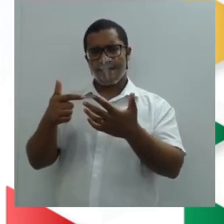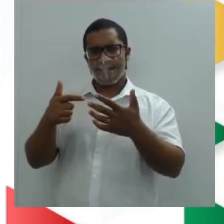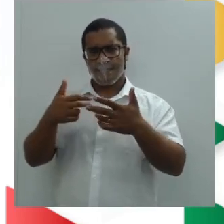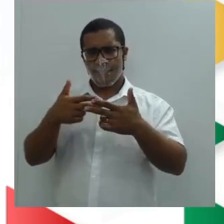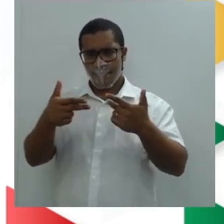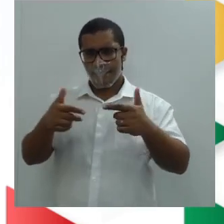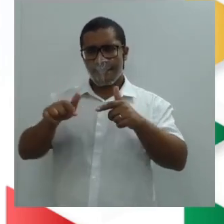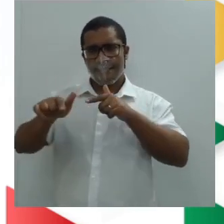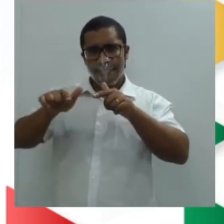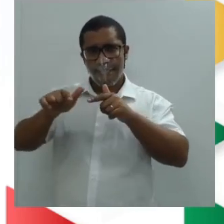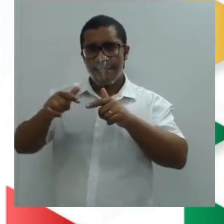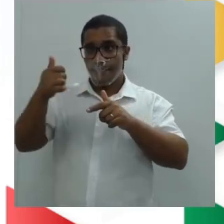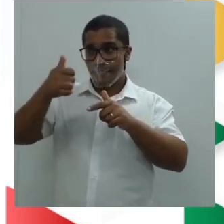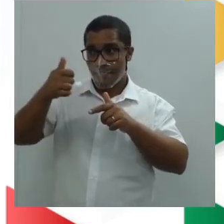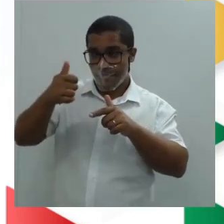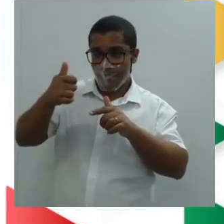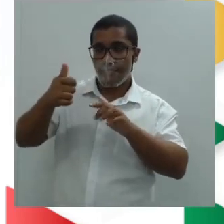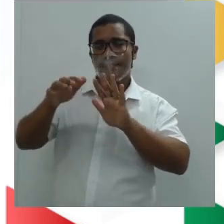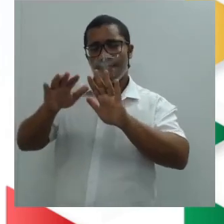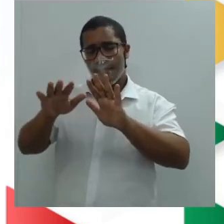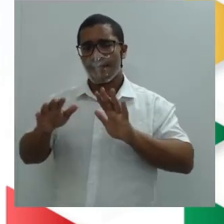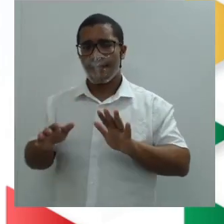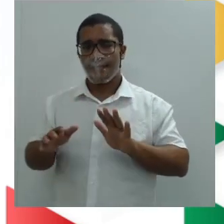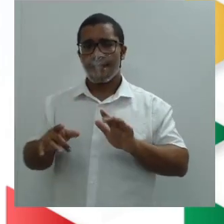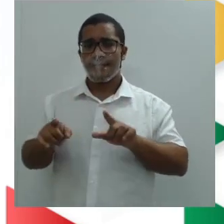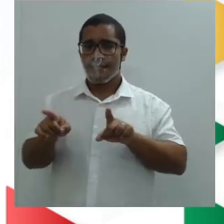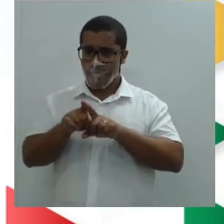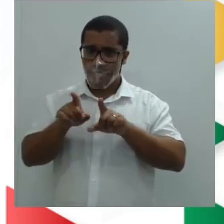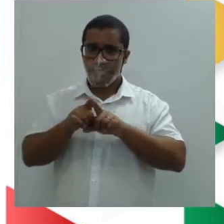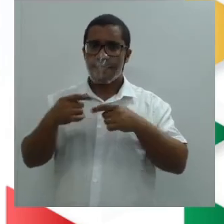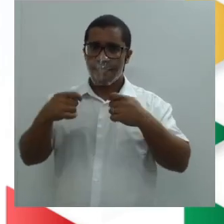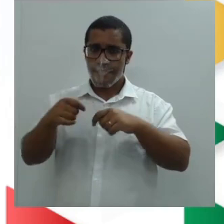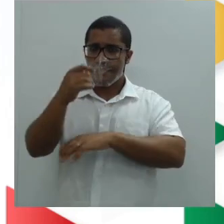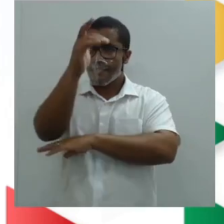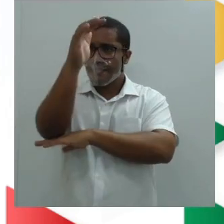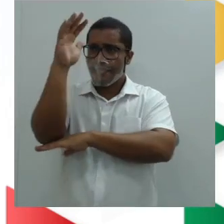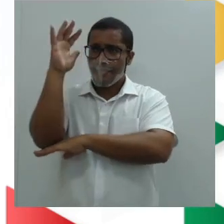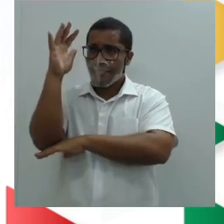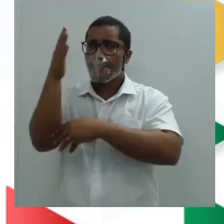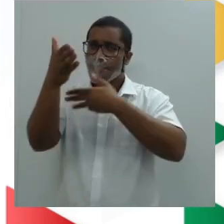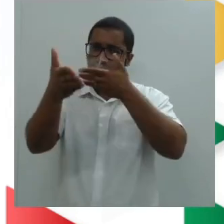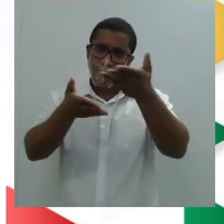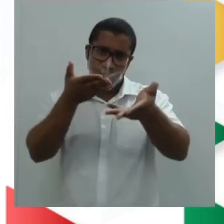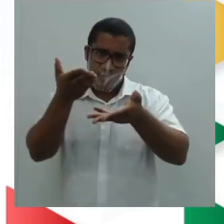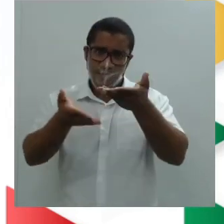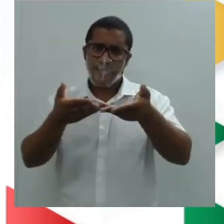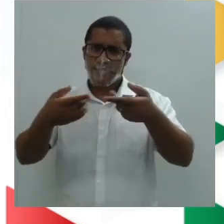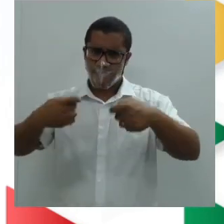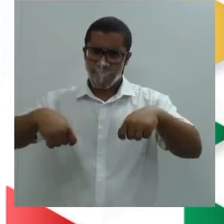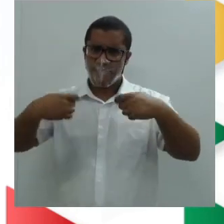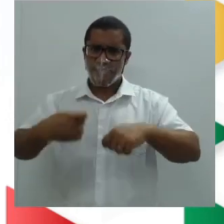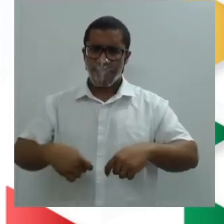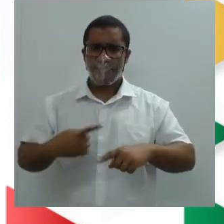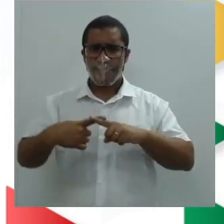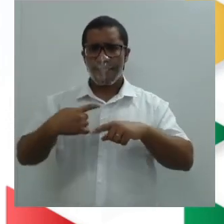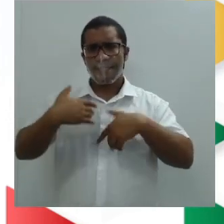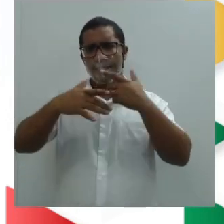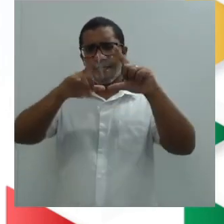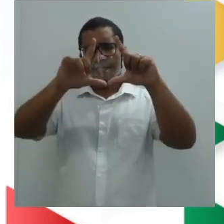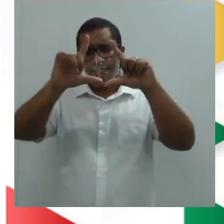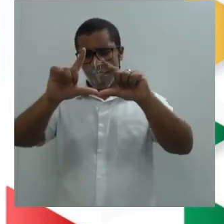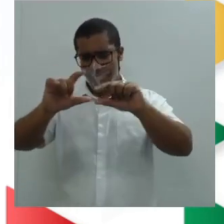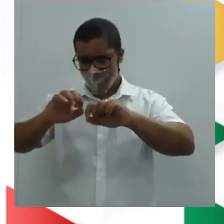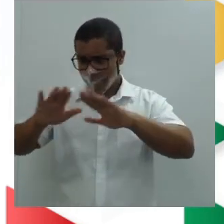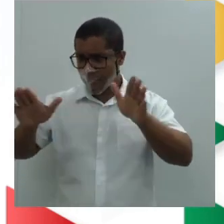atividades, né, do setor primário, mas ao mesmo tempo a gente precisa preservar, né, o que pode se desgastar com o tempo,